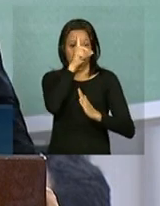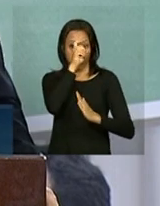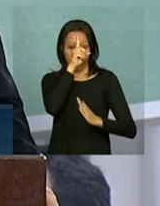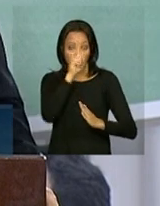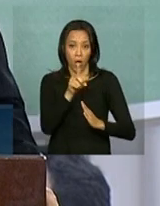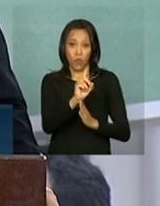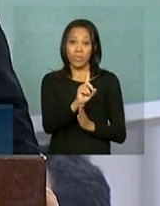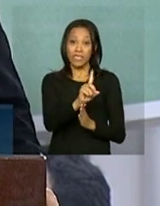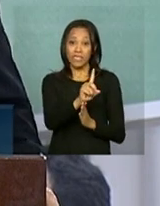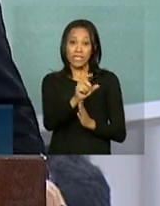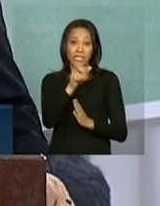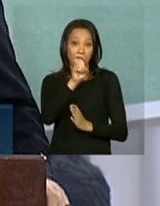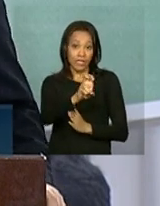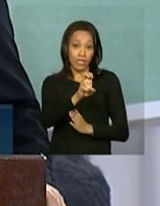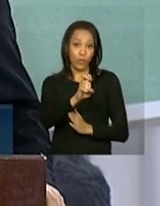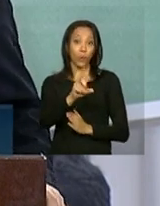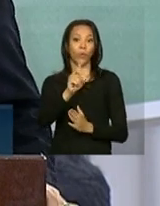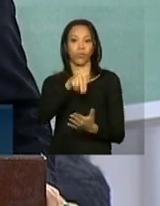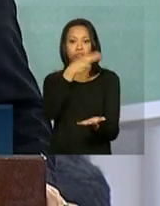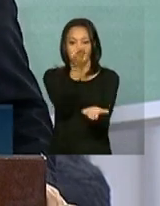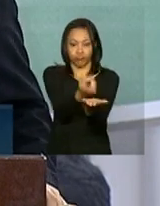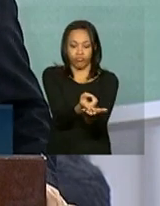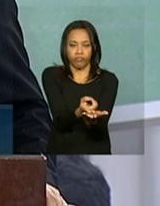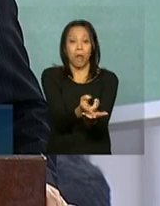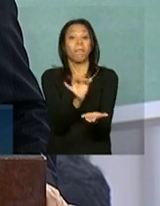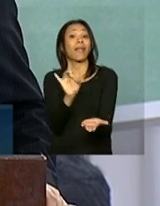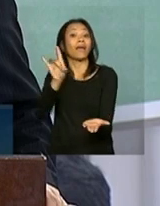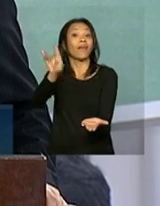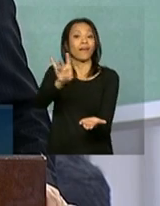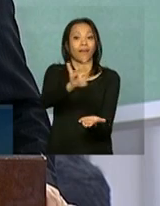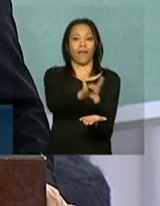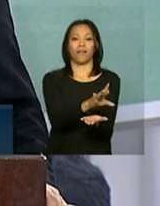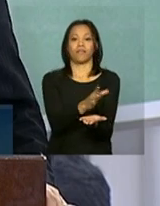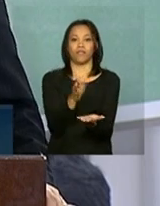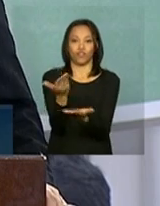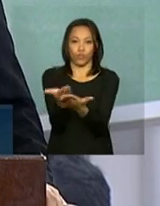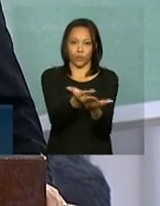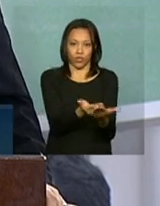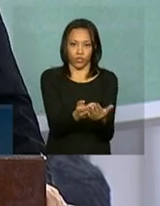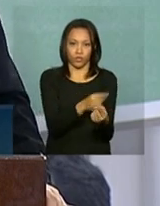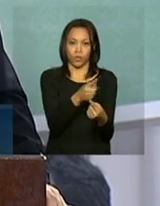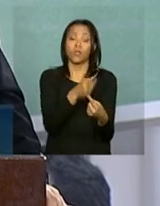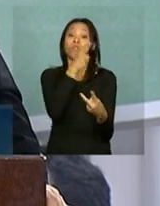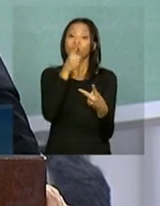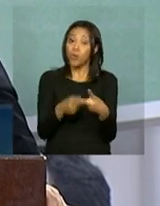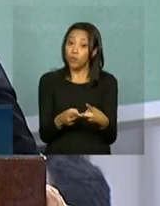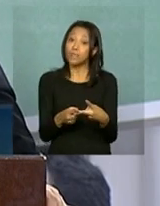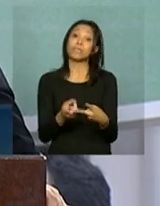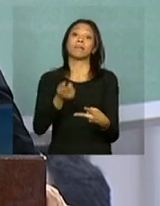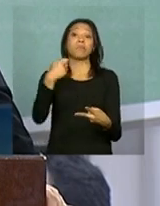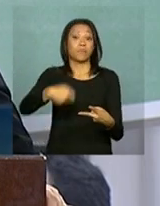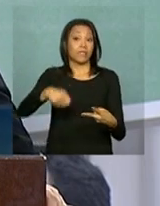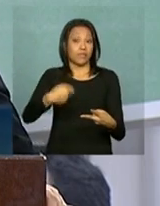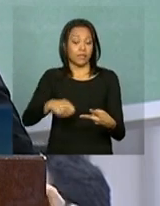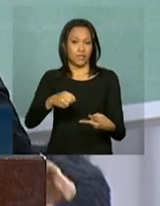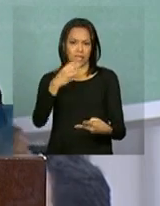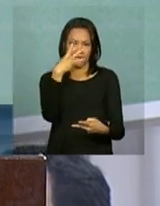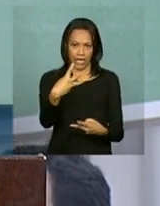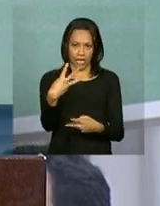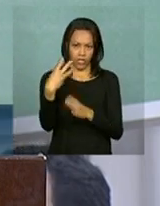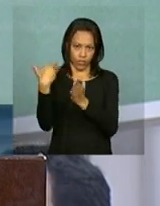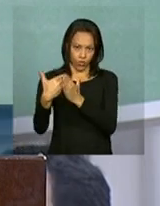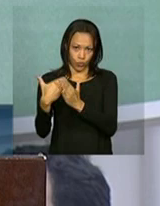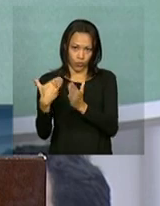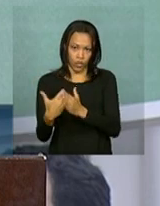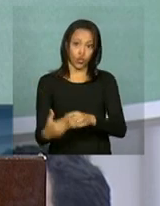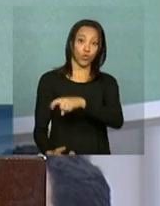com 5 leitos, no mínimo, para cada estudante. Dois, terá que ter, para cada 3 estudantes,